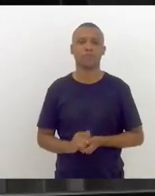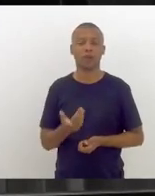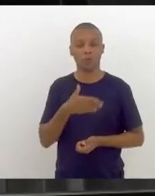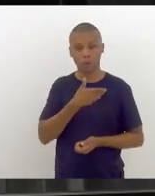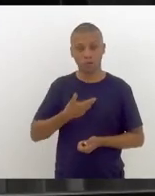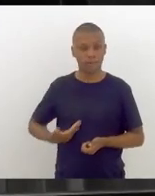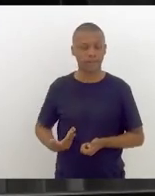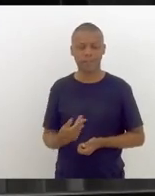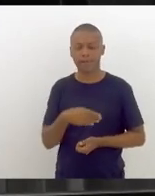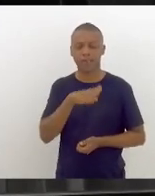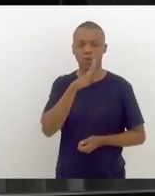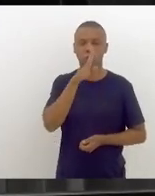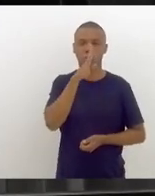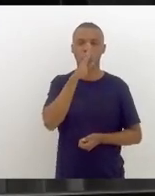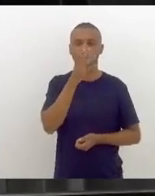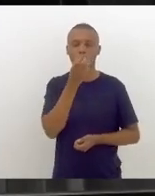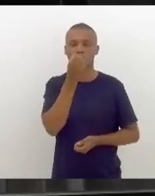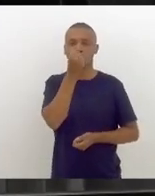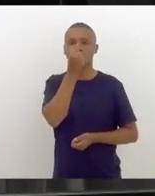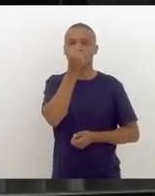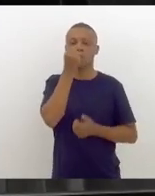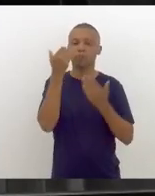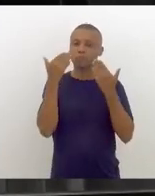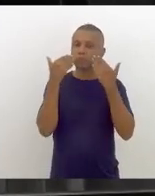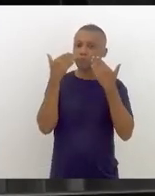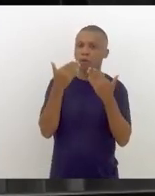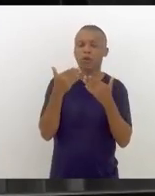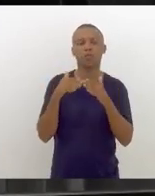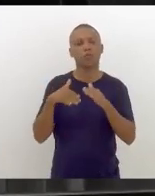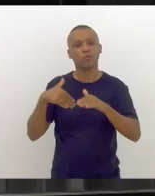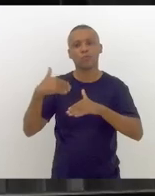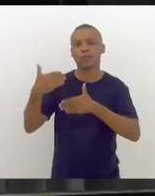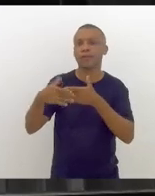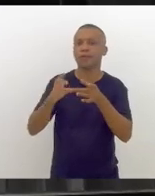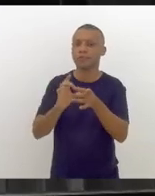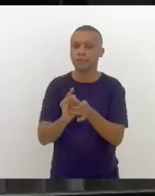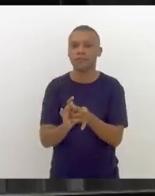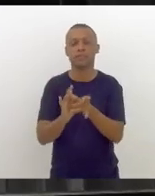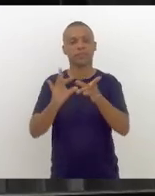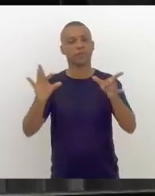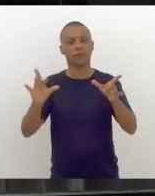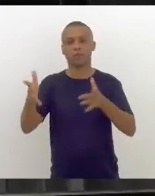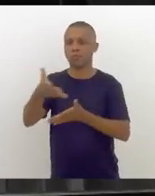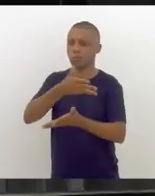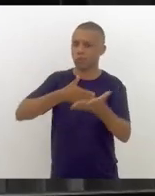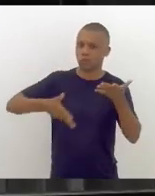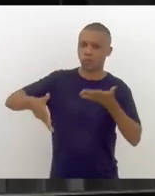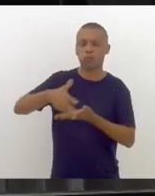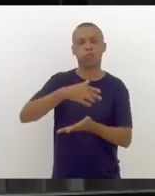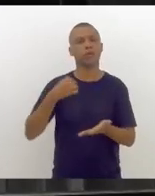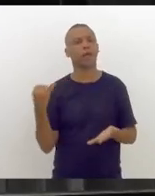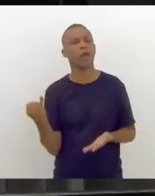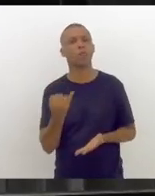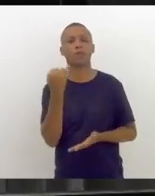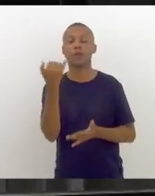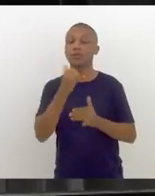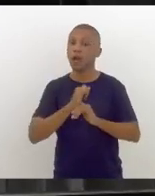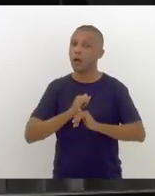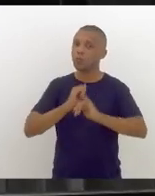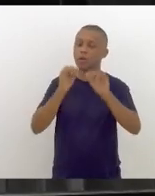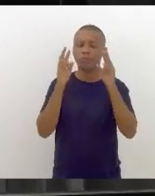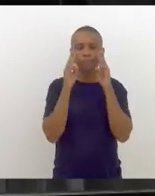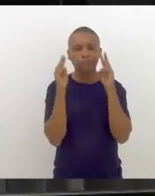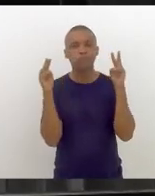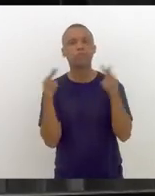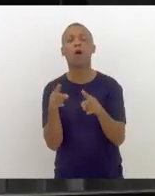que se inicia diante do processo democrático e que era importante anunciar e reconhecer